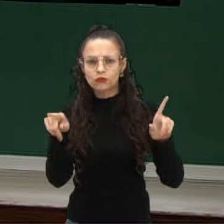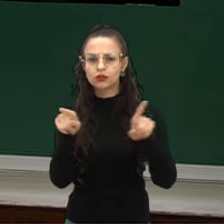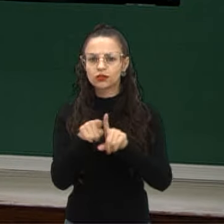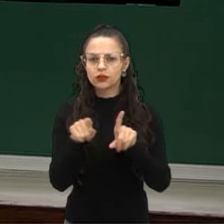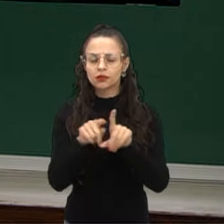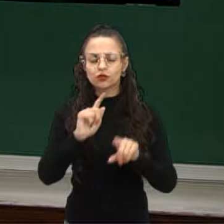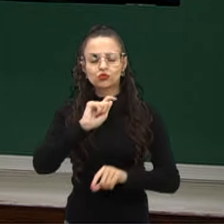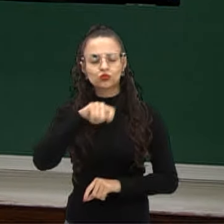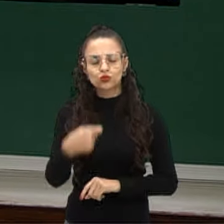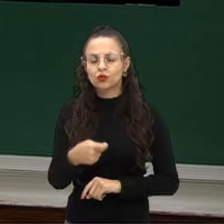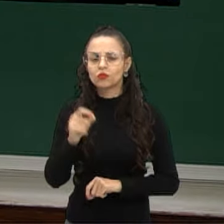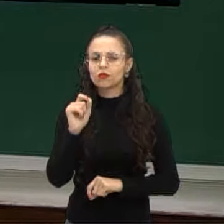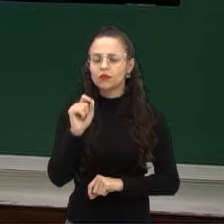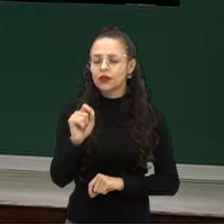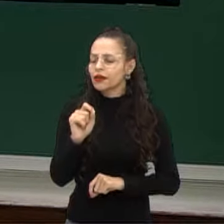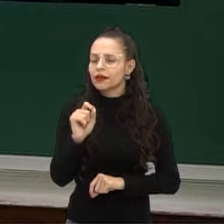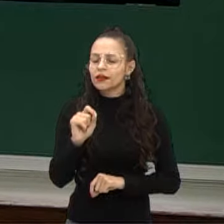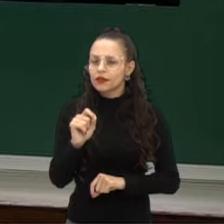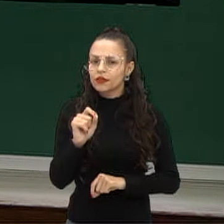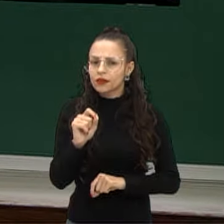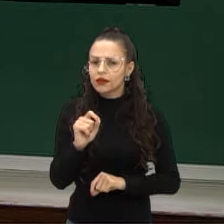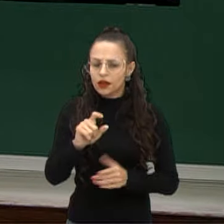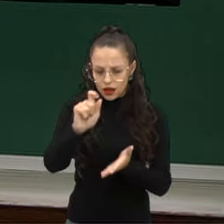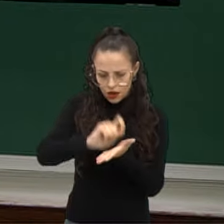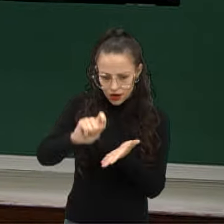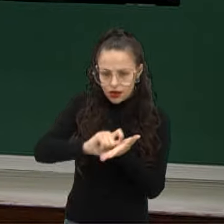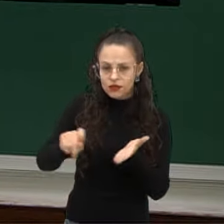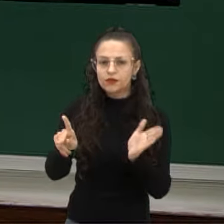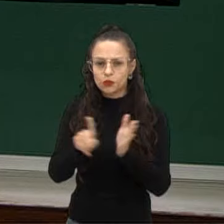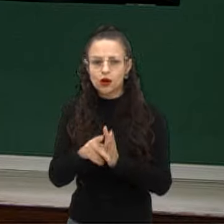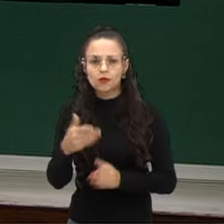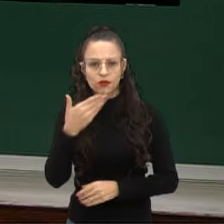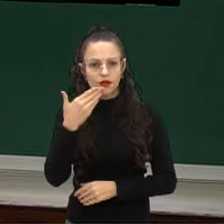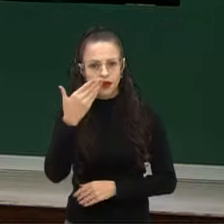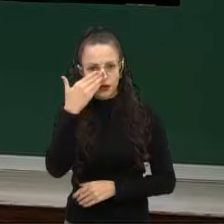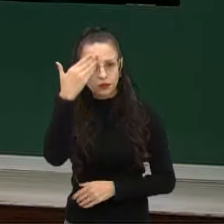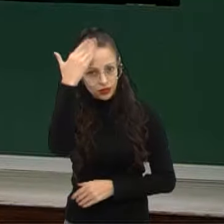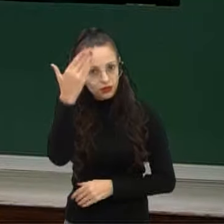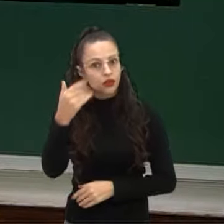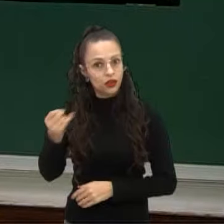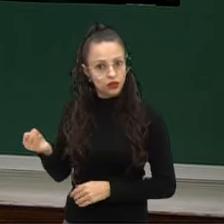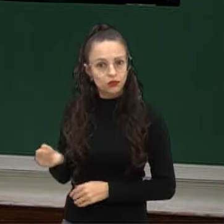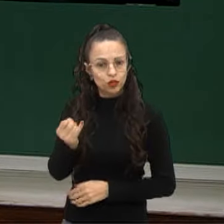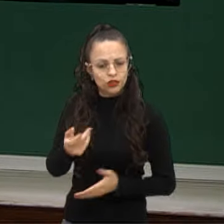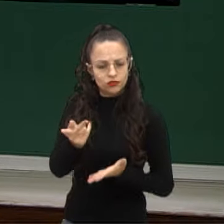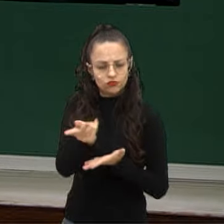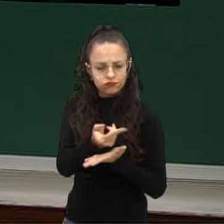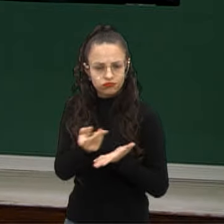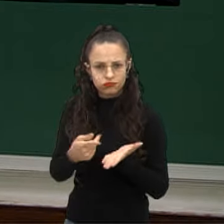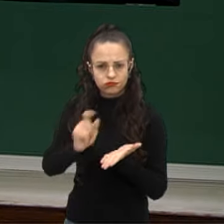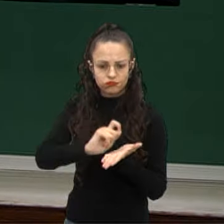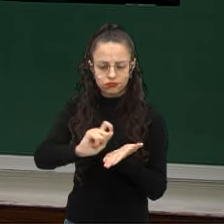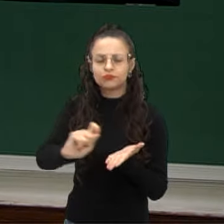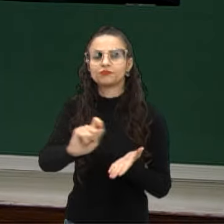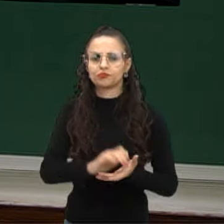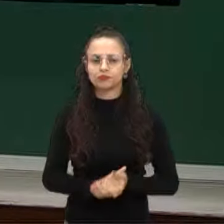todas aquelas formas e da caligrafia árabe, né, que é tão importante e tão desenhada,